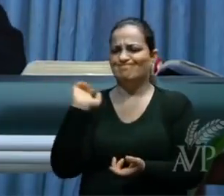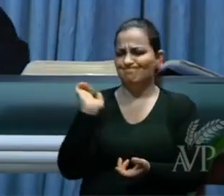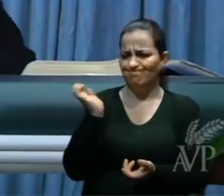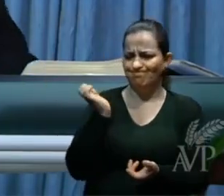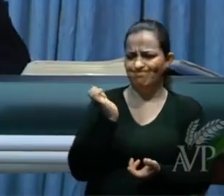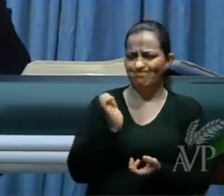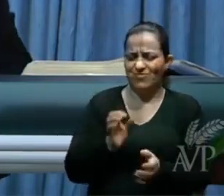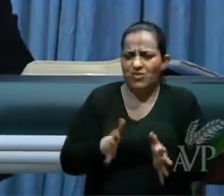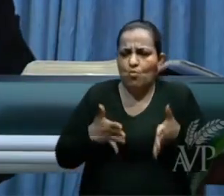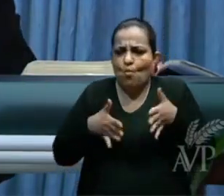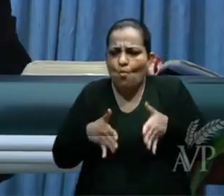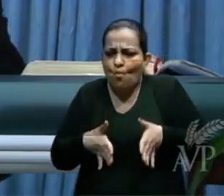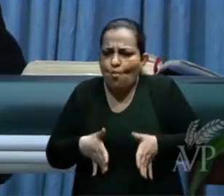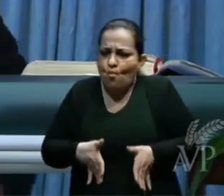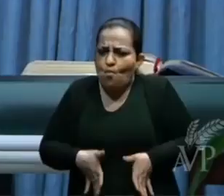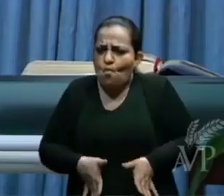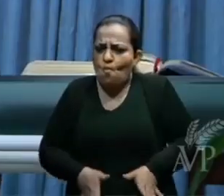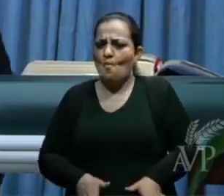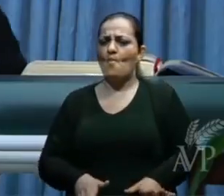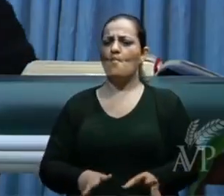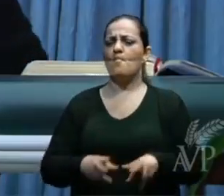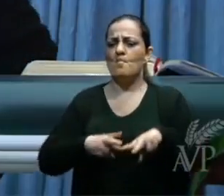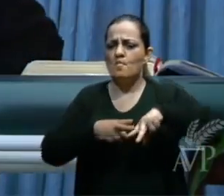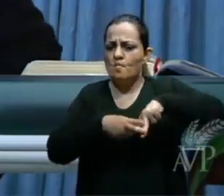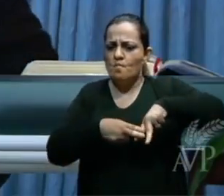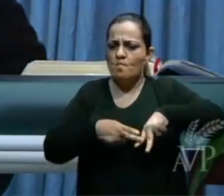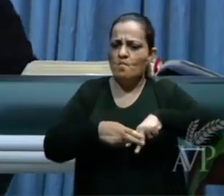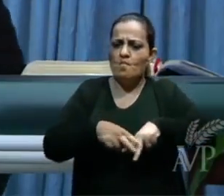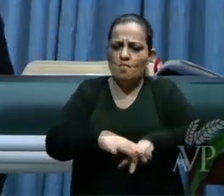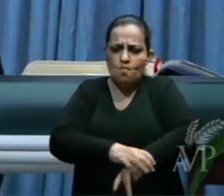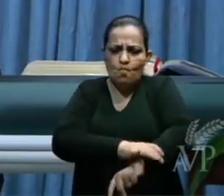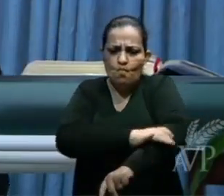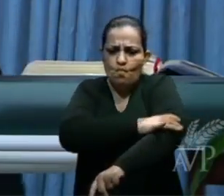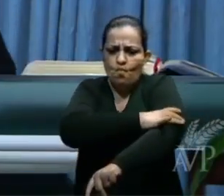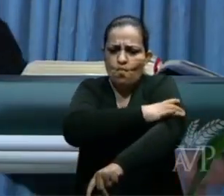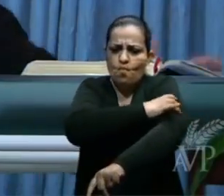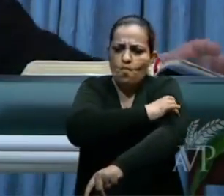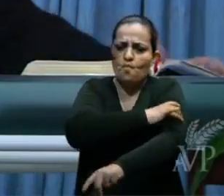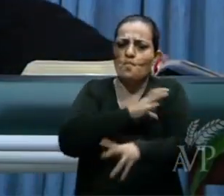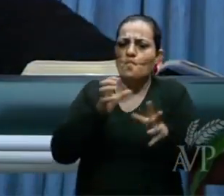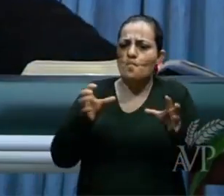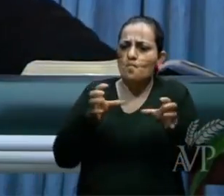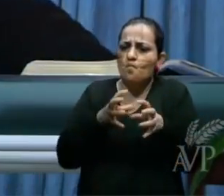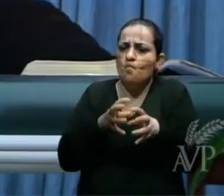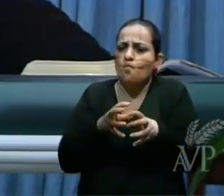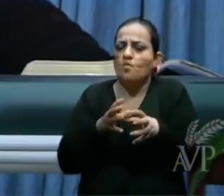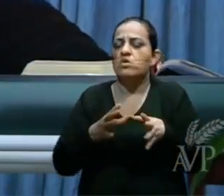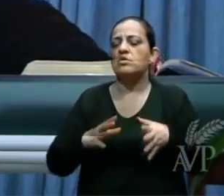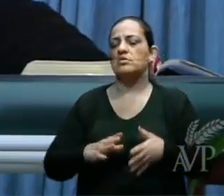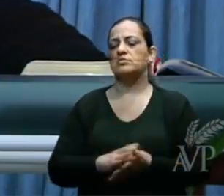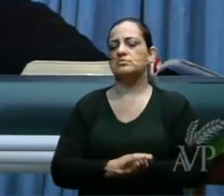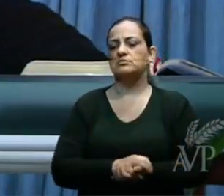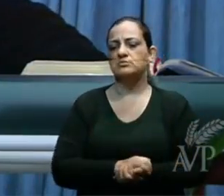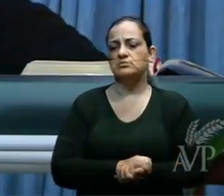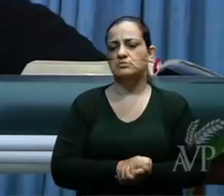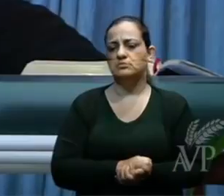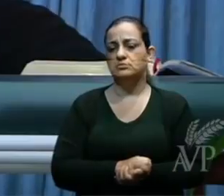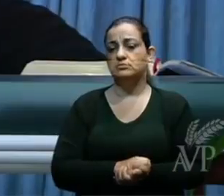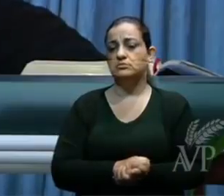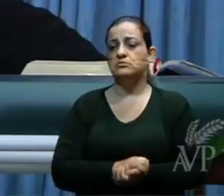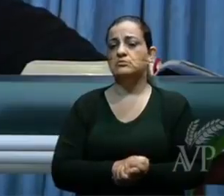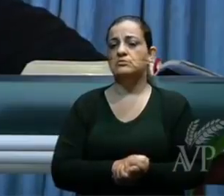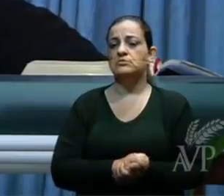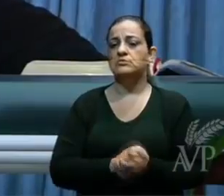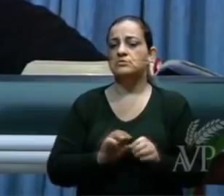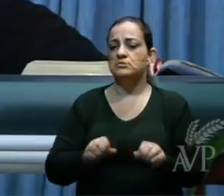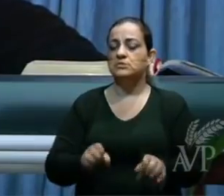bem qual lado na perna entende vem colada de todo jeito irmão